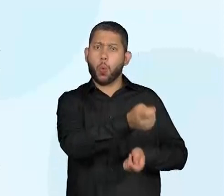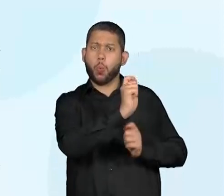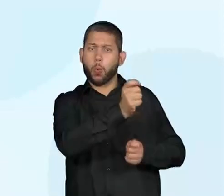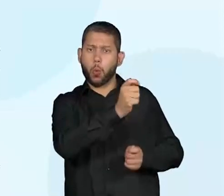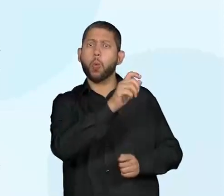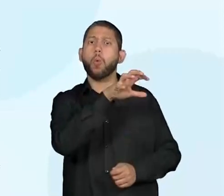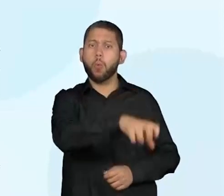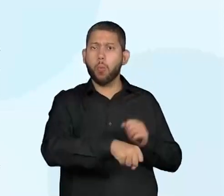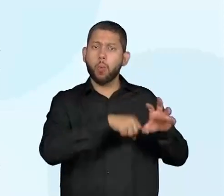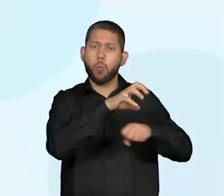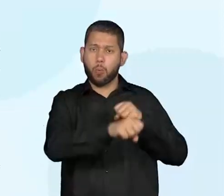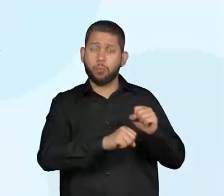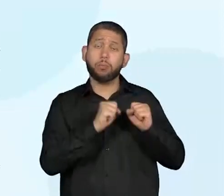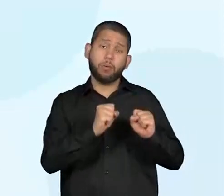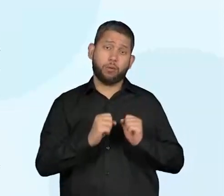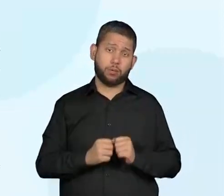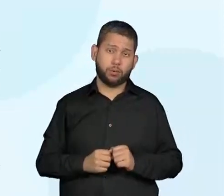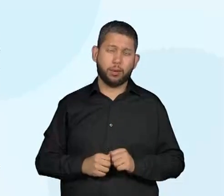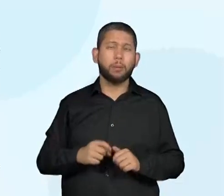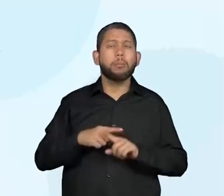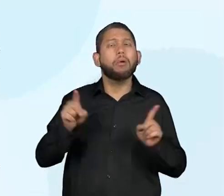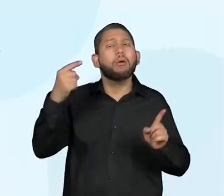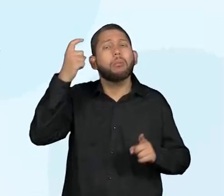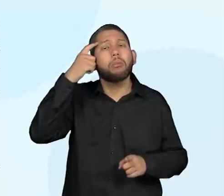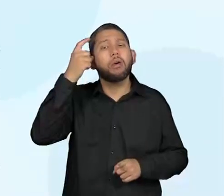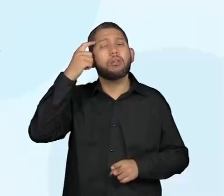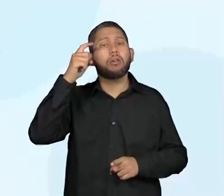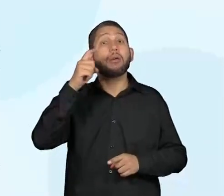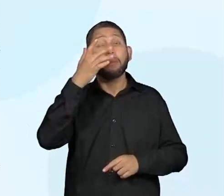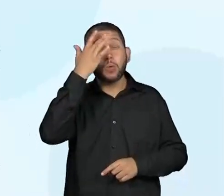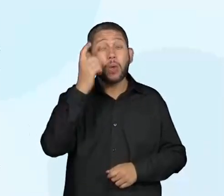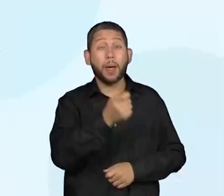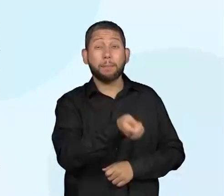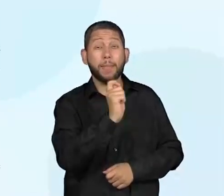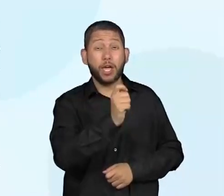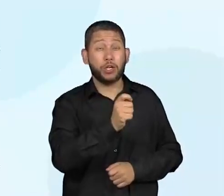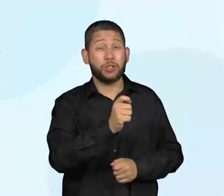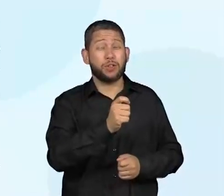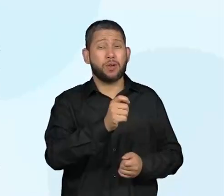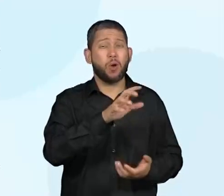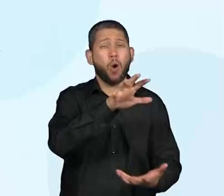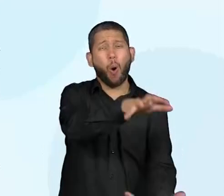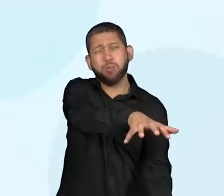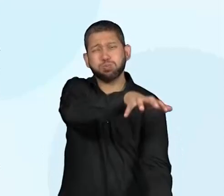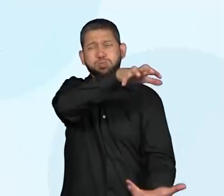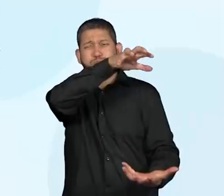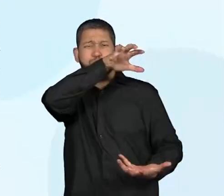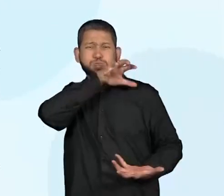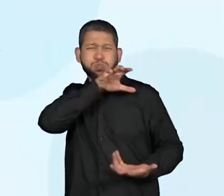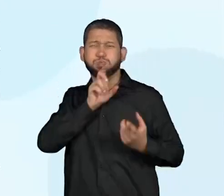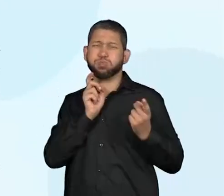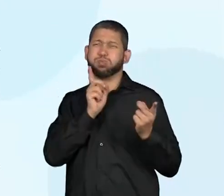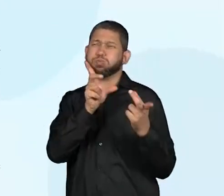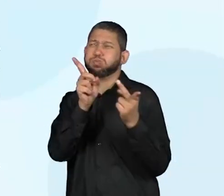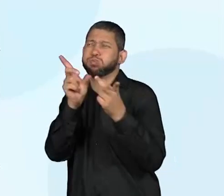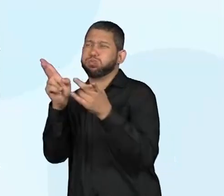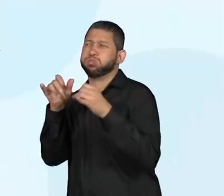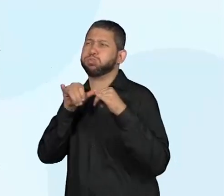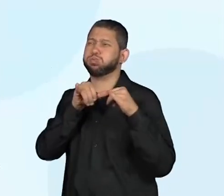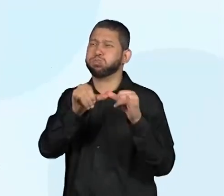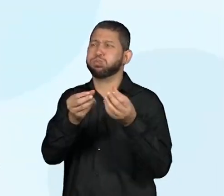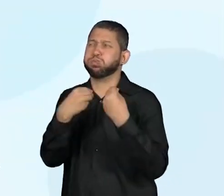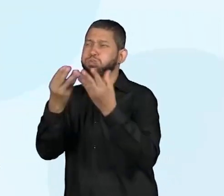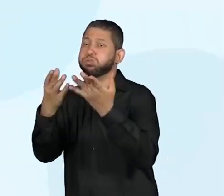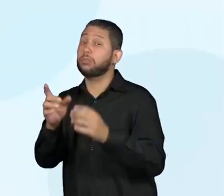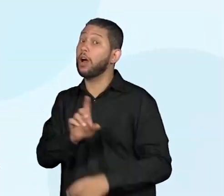pequenas comunidades ribeirinhas, de pescadores, que pescam apenas para sua subsistência.